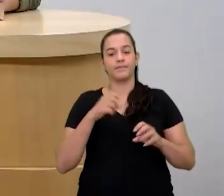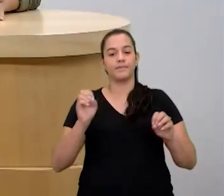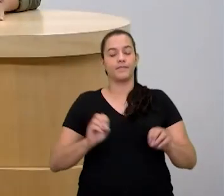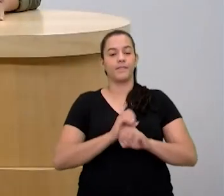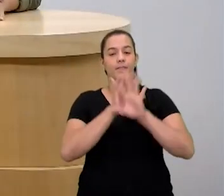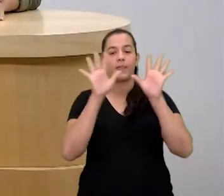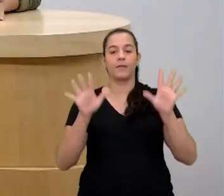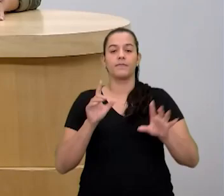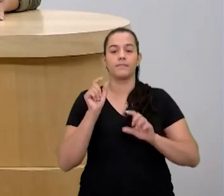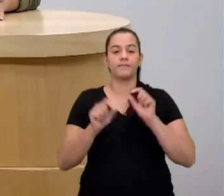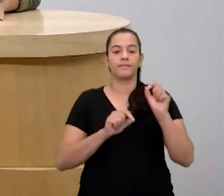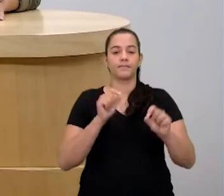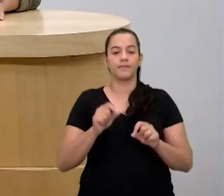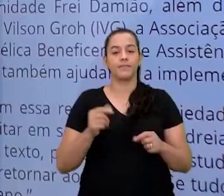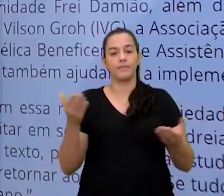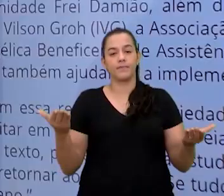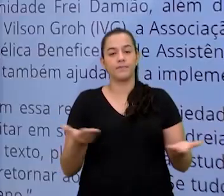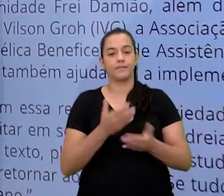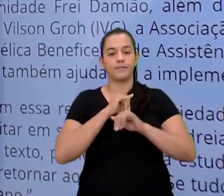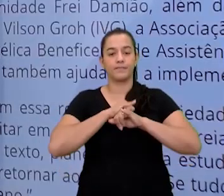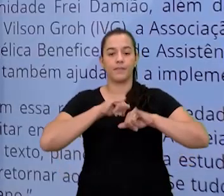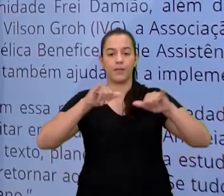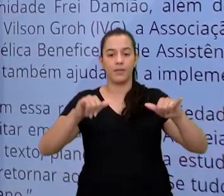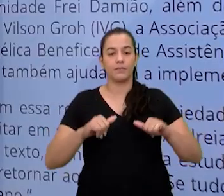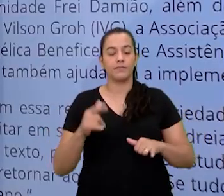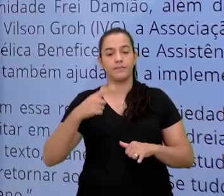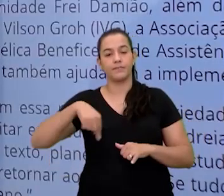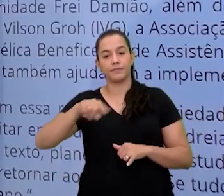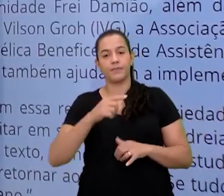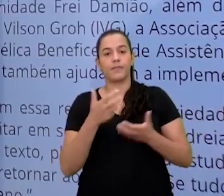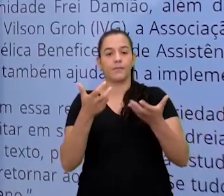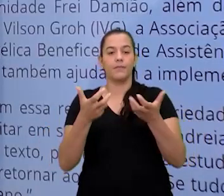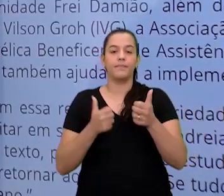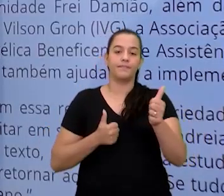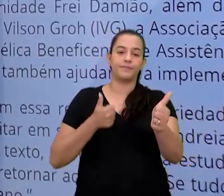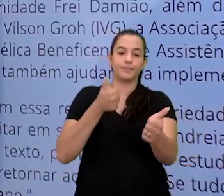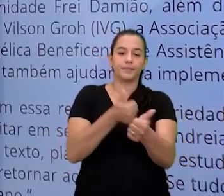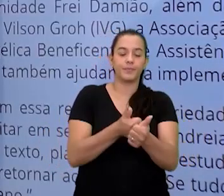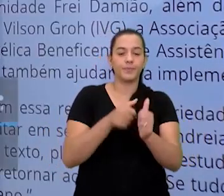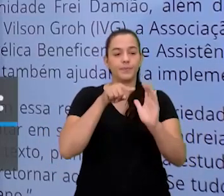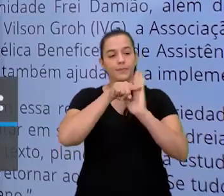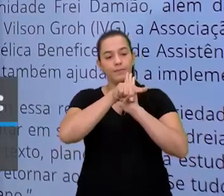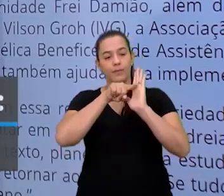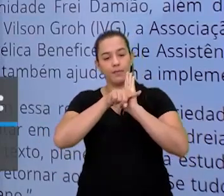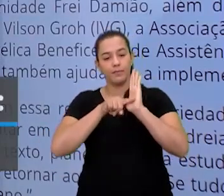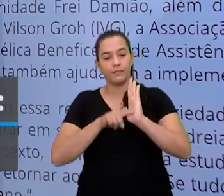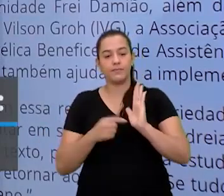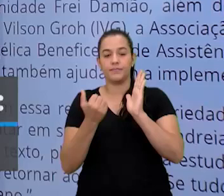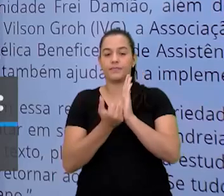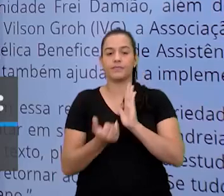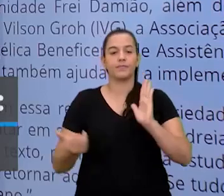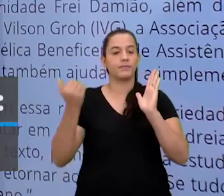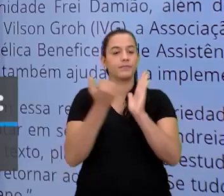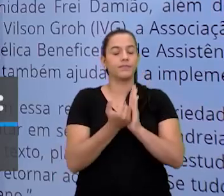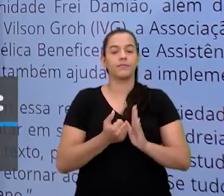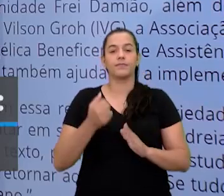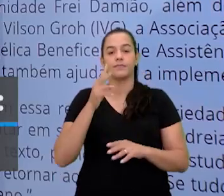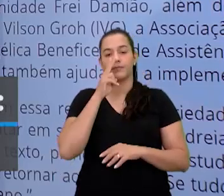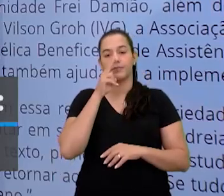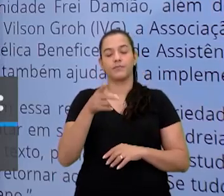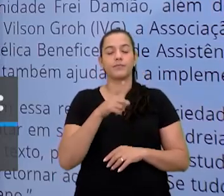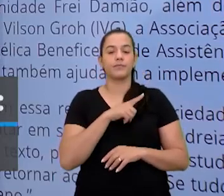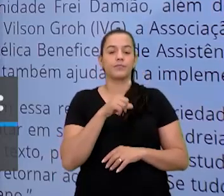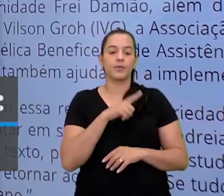claramente como a notícia, ela busca investigar muito mais a fundo do que apenas o